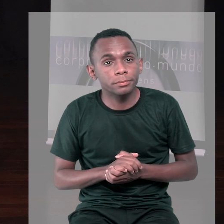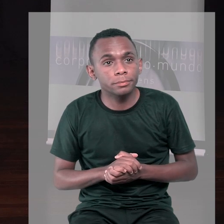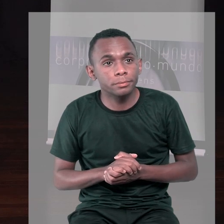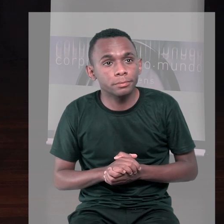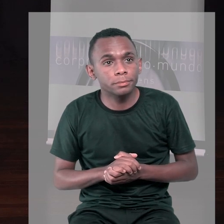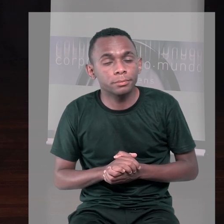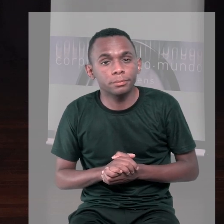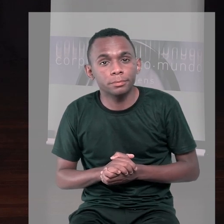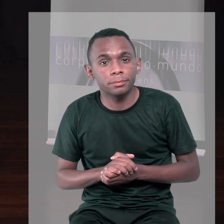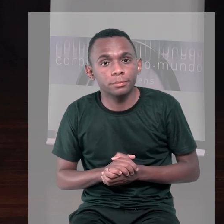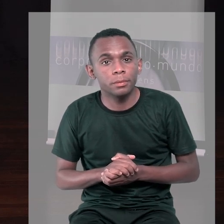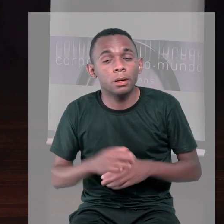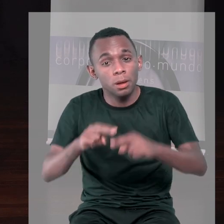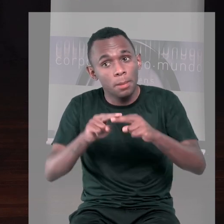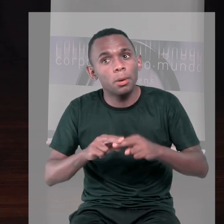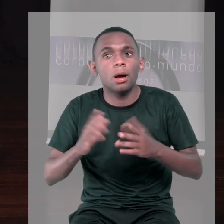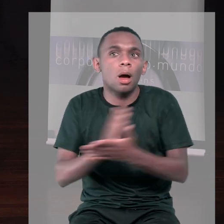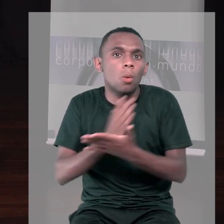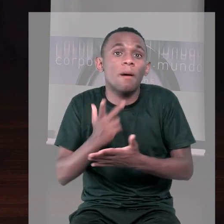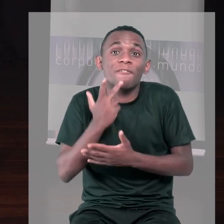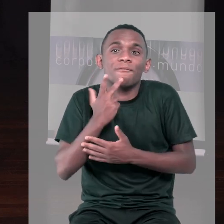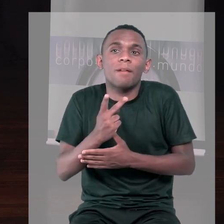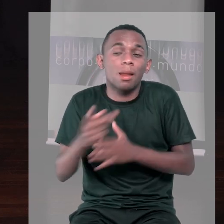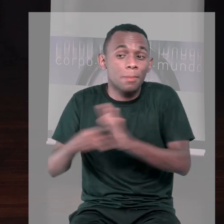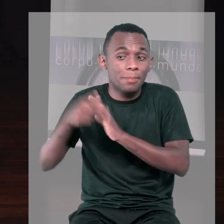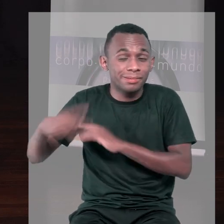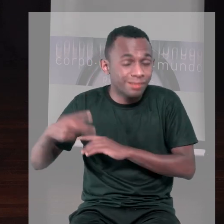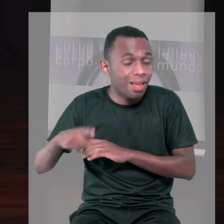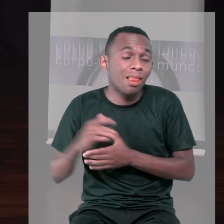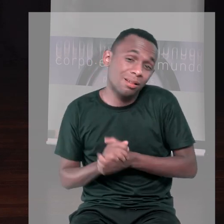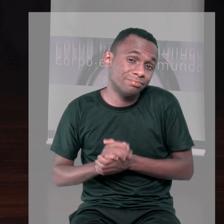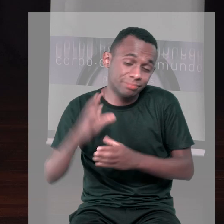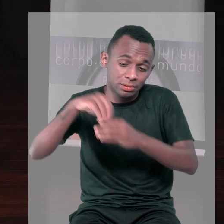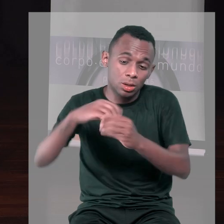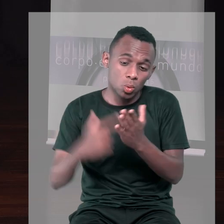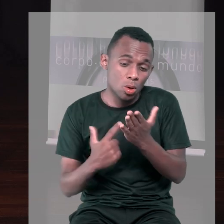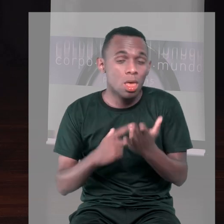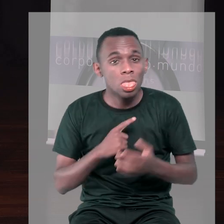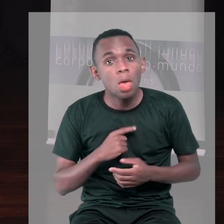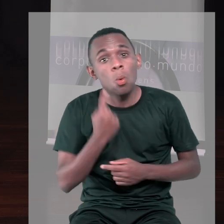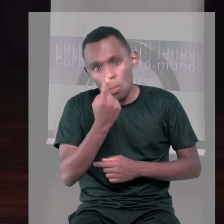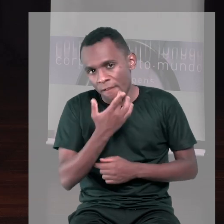afirmar que os conselhos judaicos haviam desempenhado um papel no extermínio